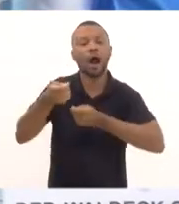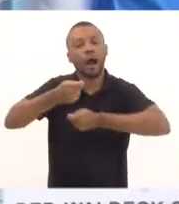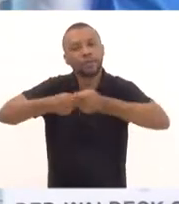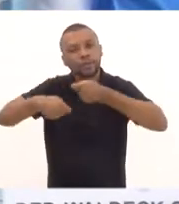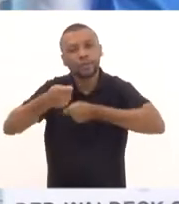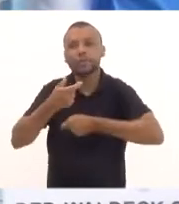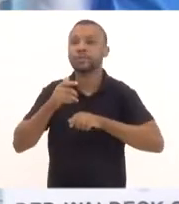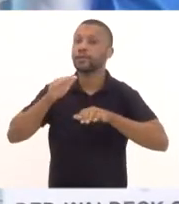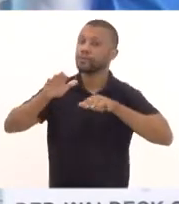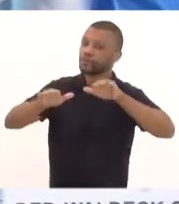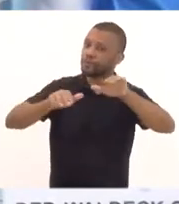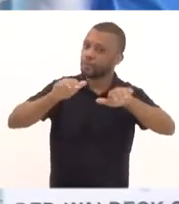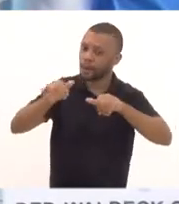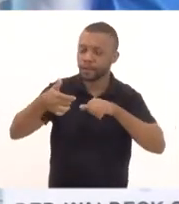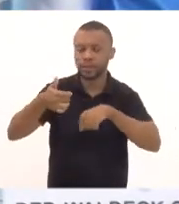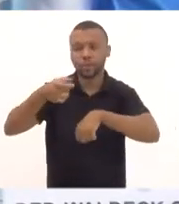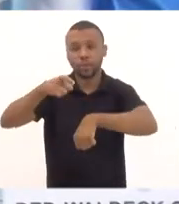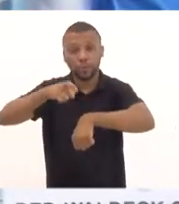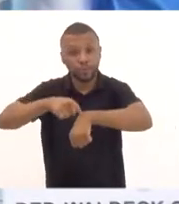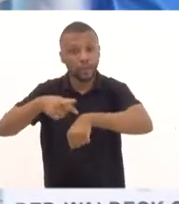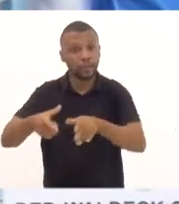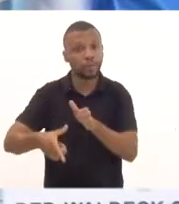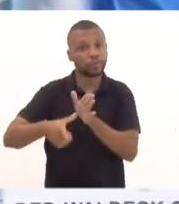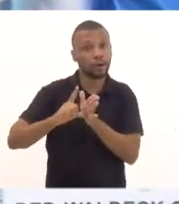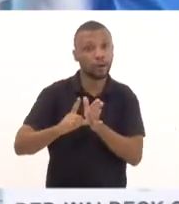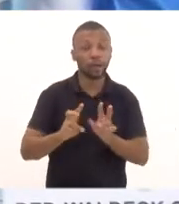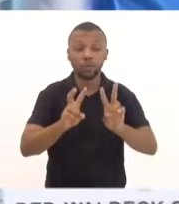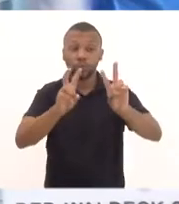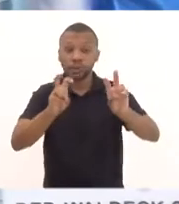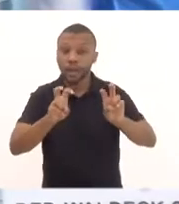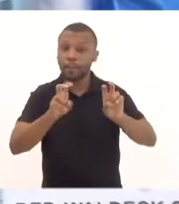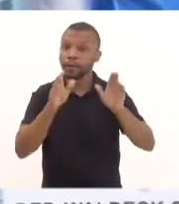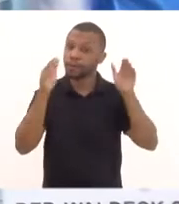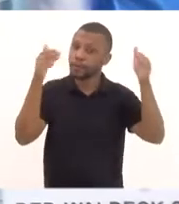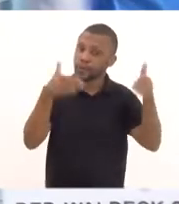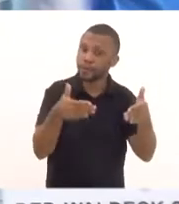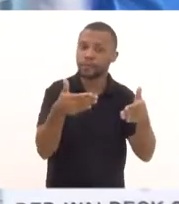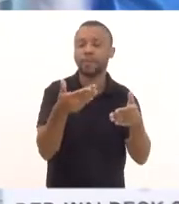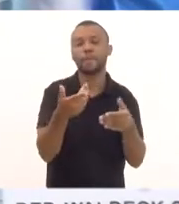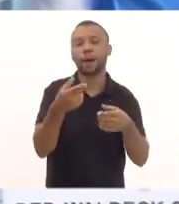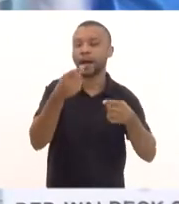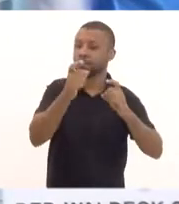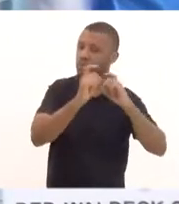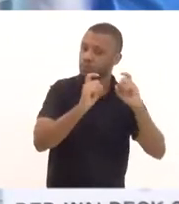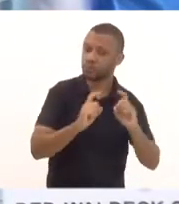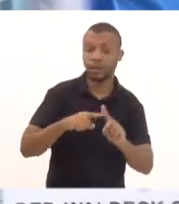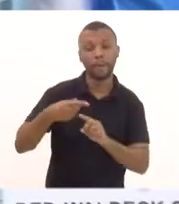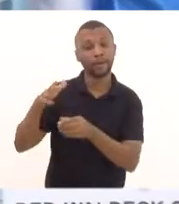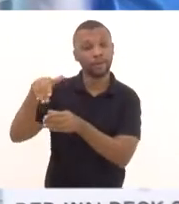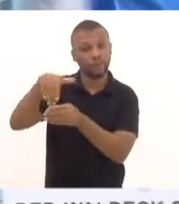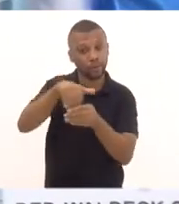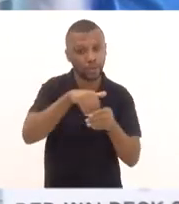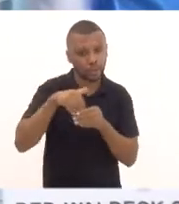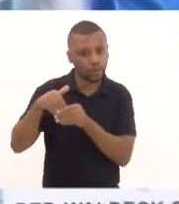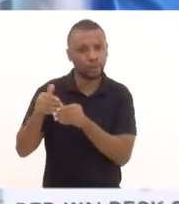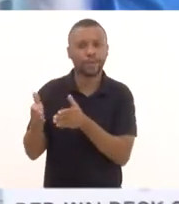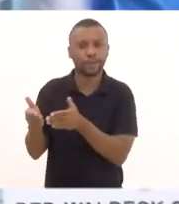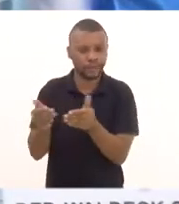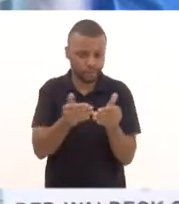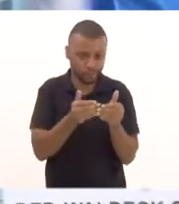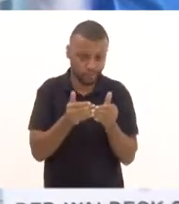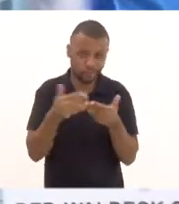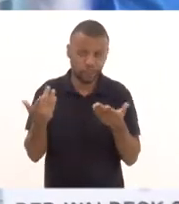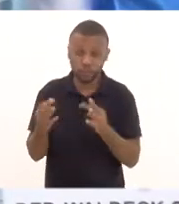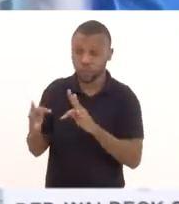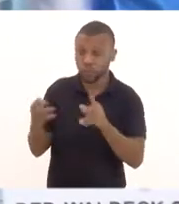convocadas com antecedência e compacto específica para discussão e votação que seja que alimento pode ser que alimentos vão ser votado pelo